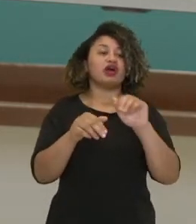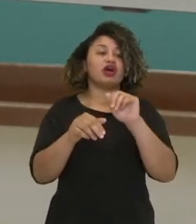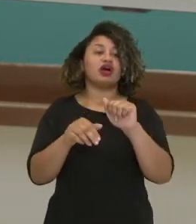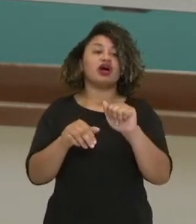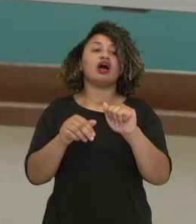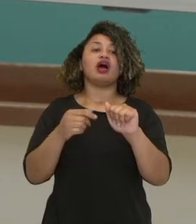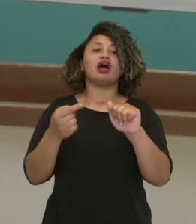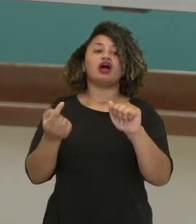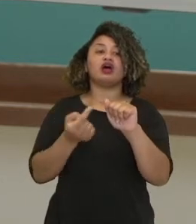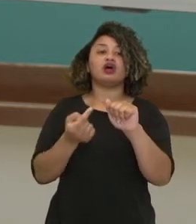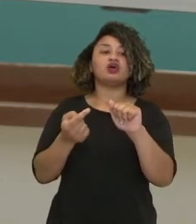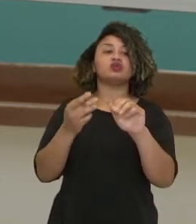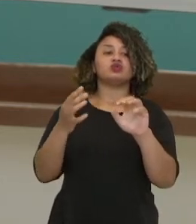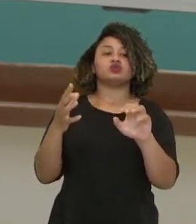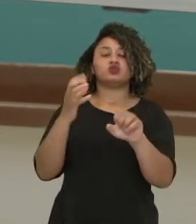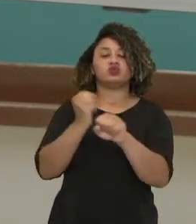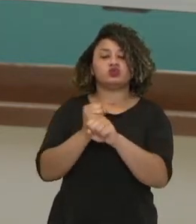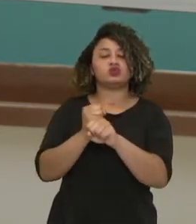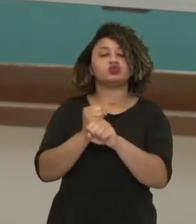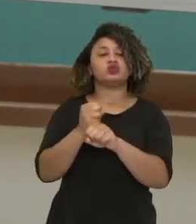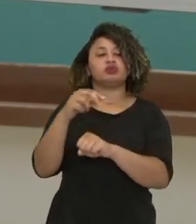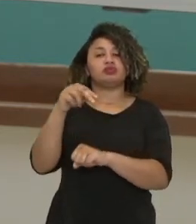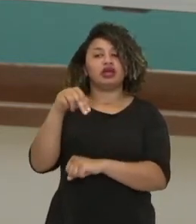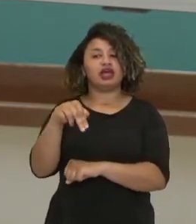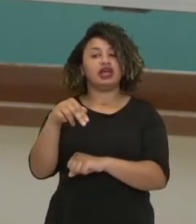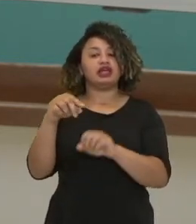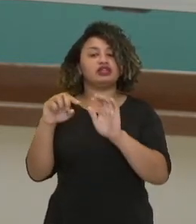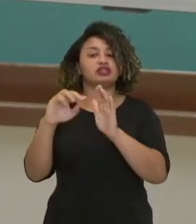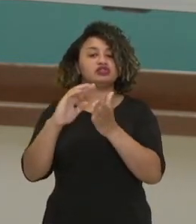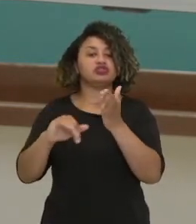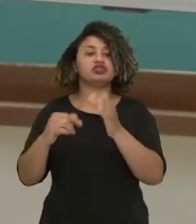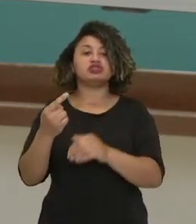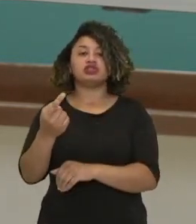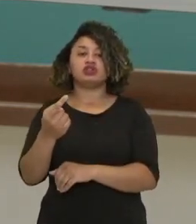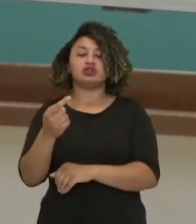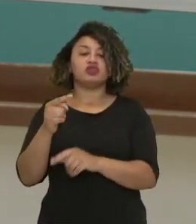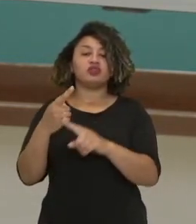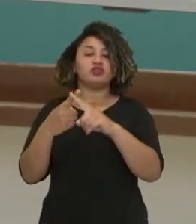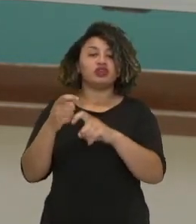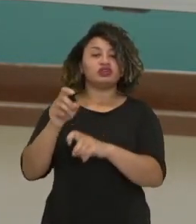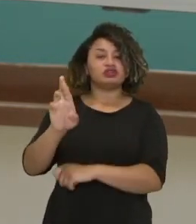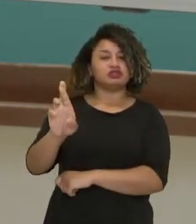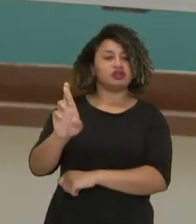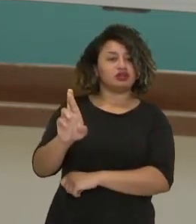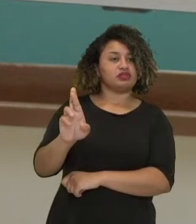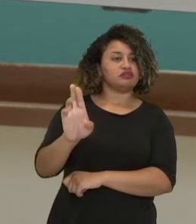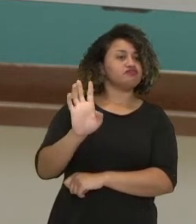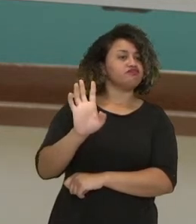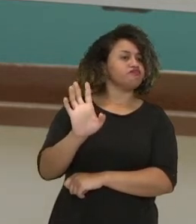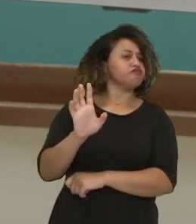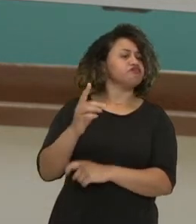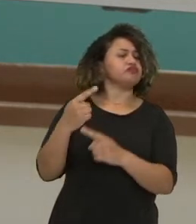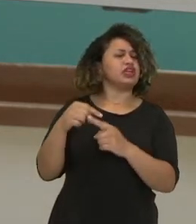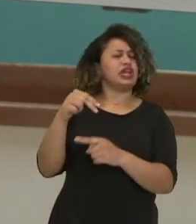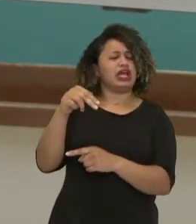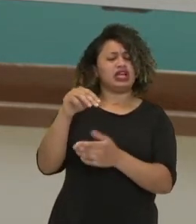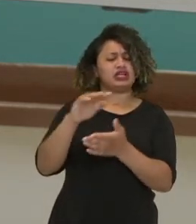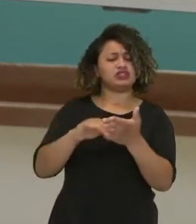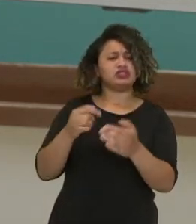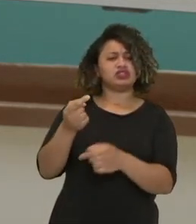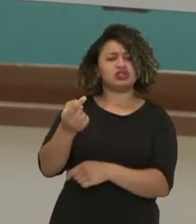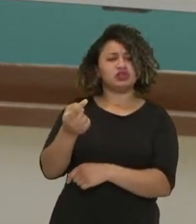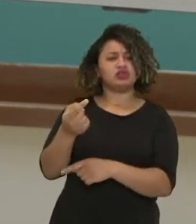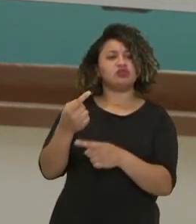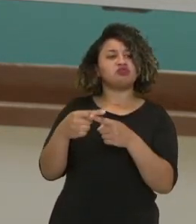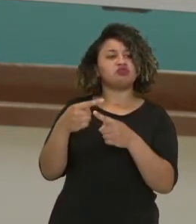a 1 mais N menos 1 vezes a razão. Por que o N menos 1, professor? Olha,